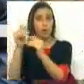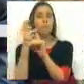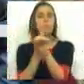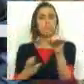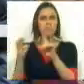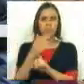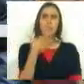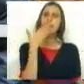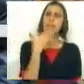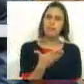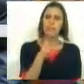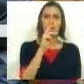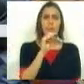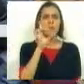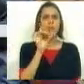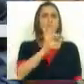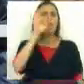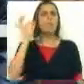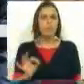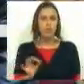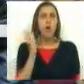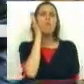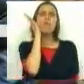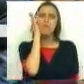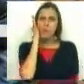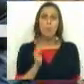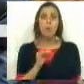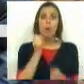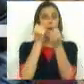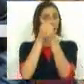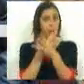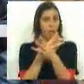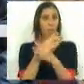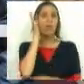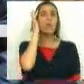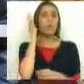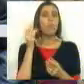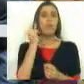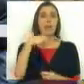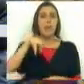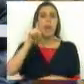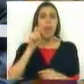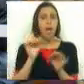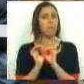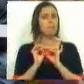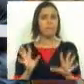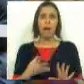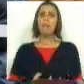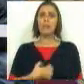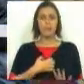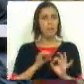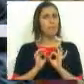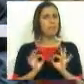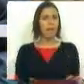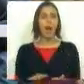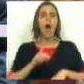aumento foi de 136%. São números do IFP e os números do INE vão também neste sentido.